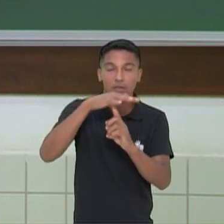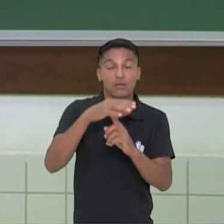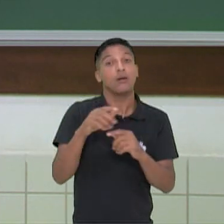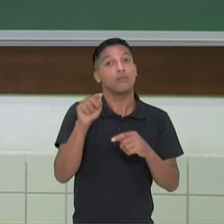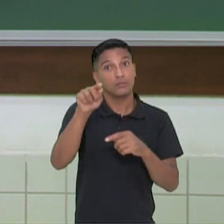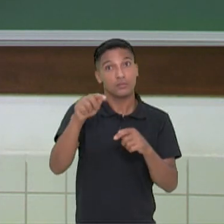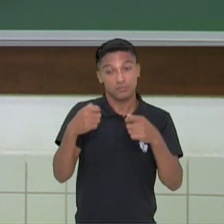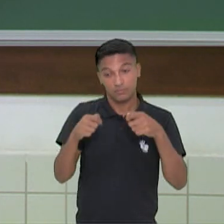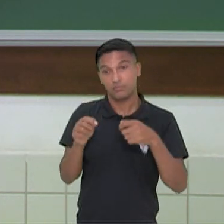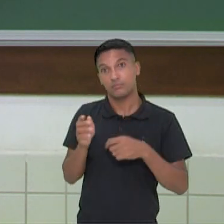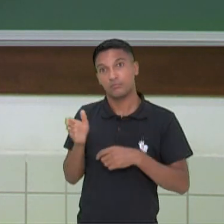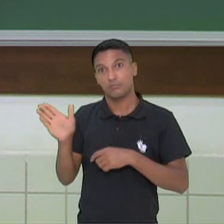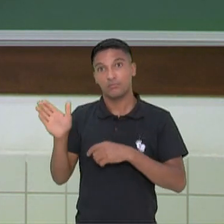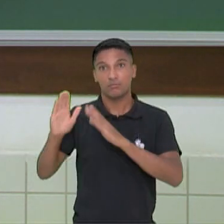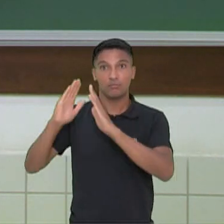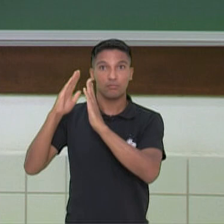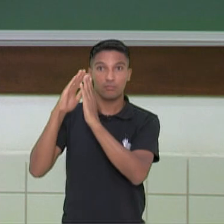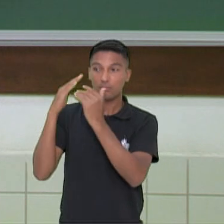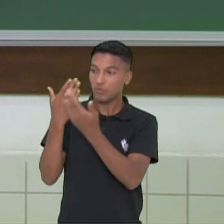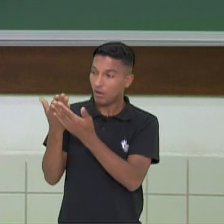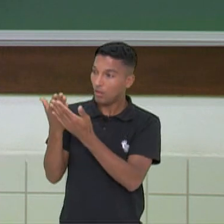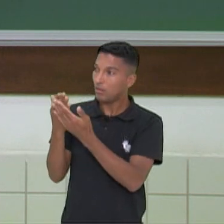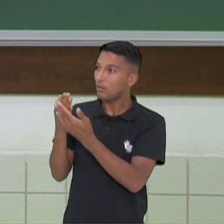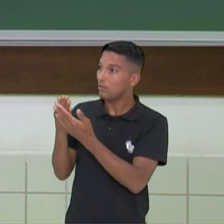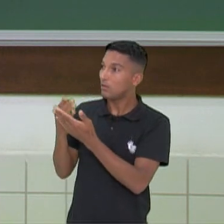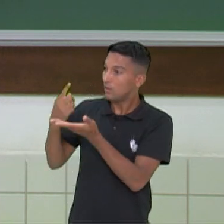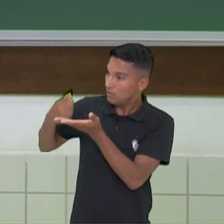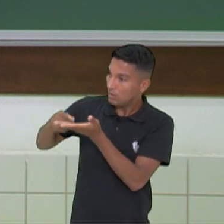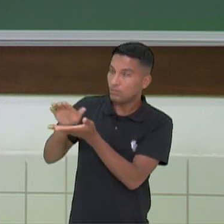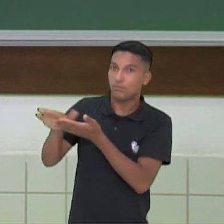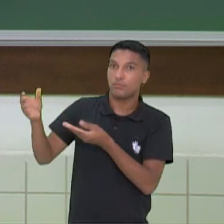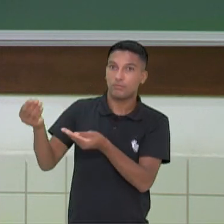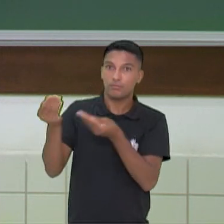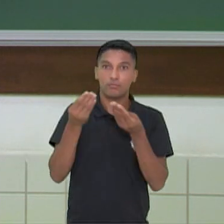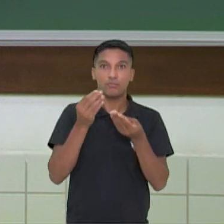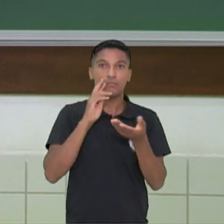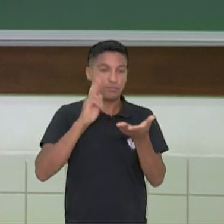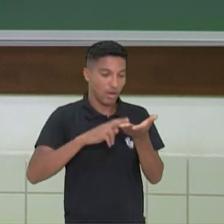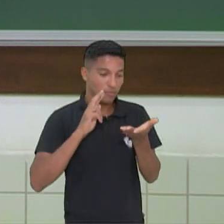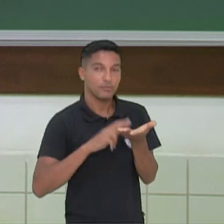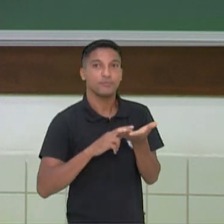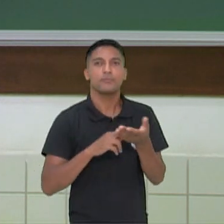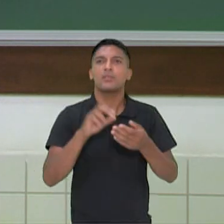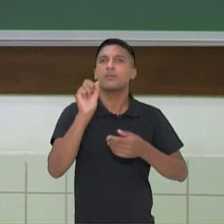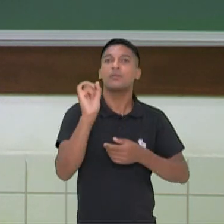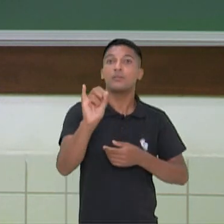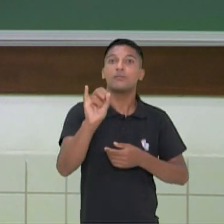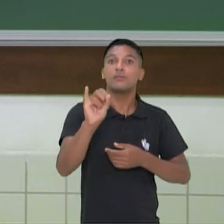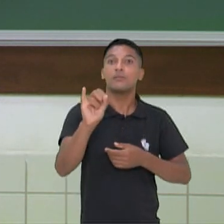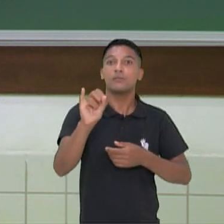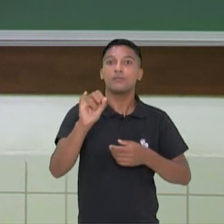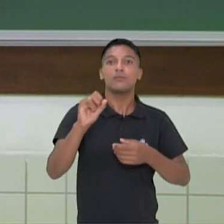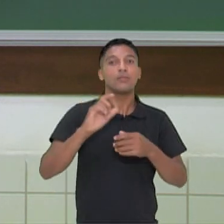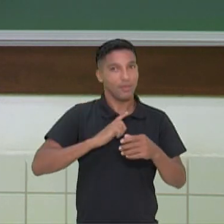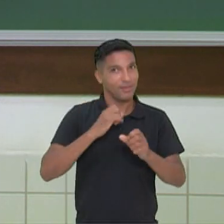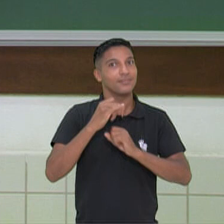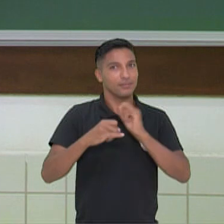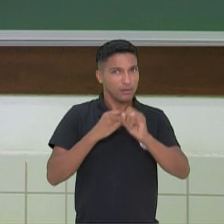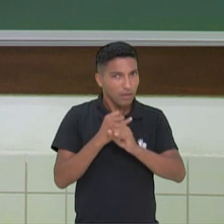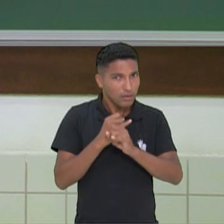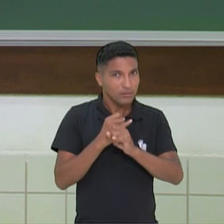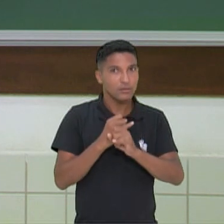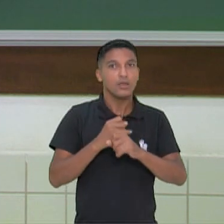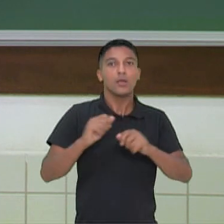das atividades impressas se você assistir a nossa aula pela internet ou tem acesso a internet